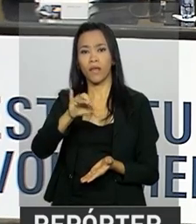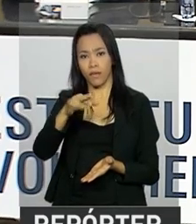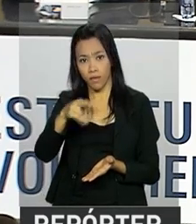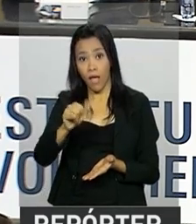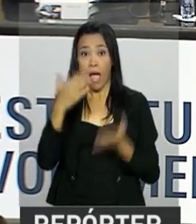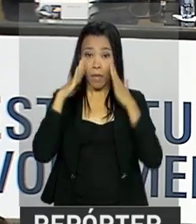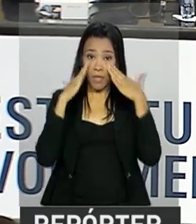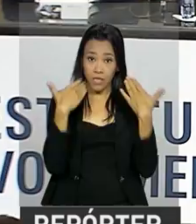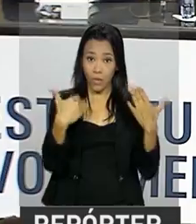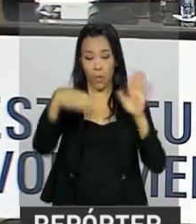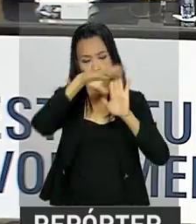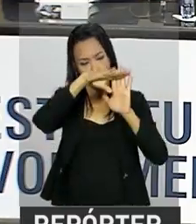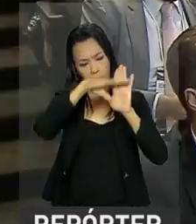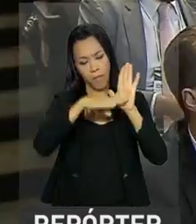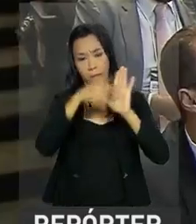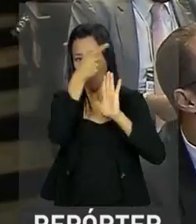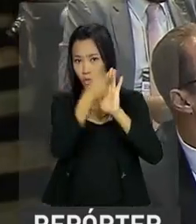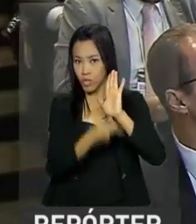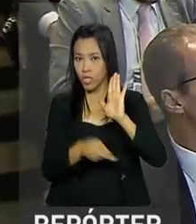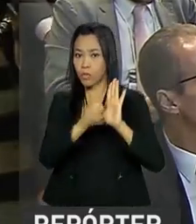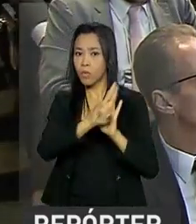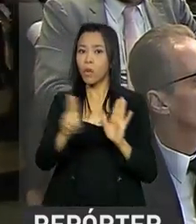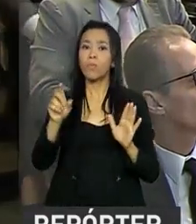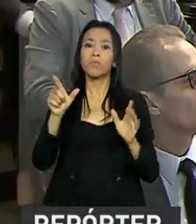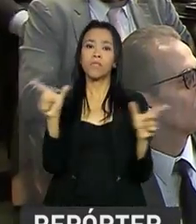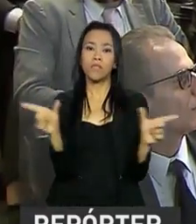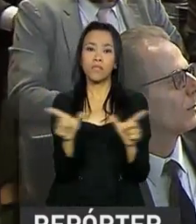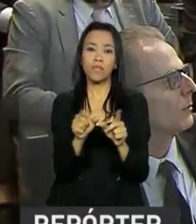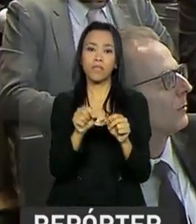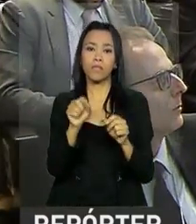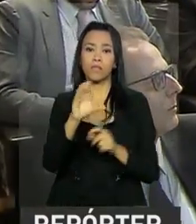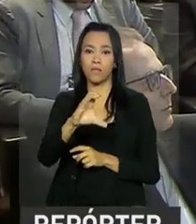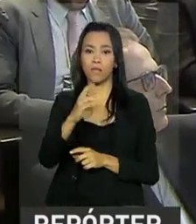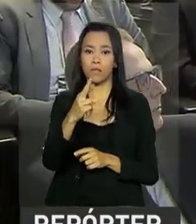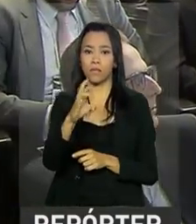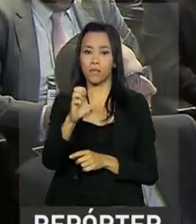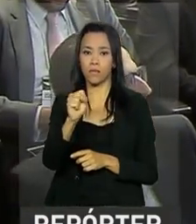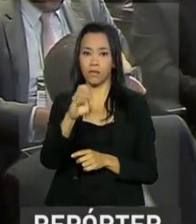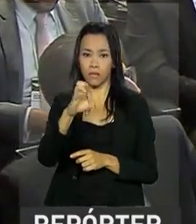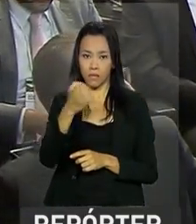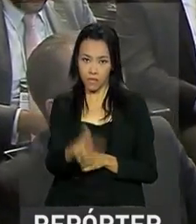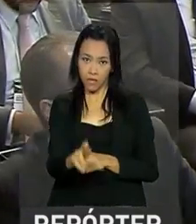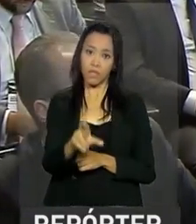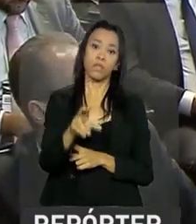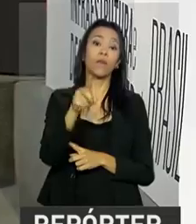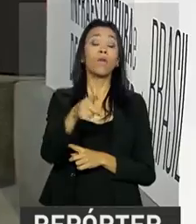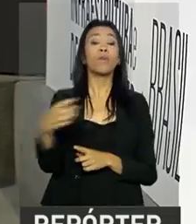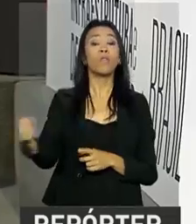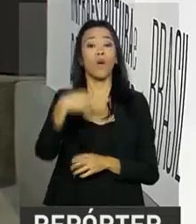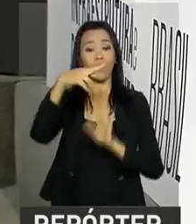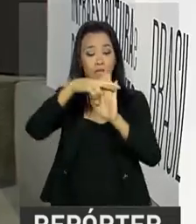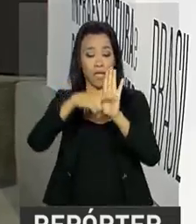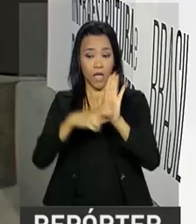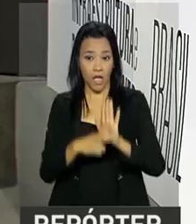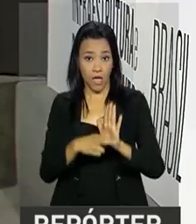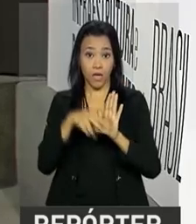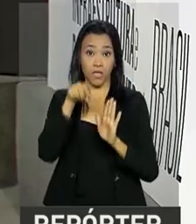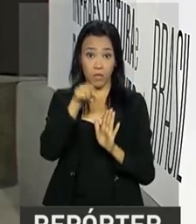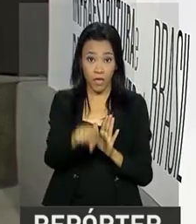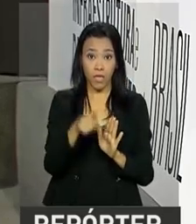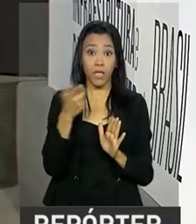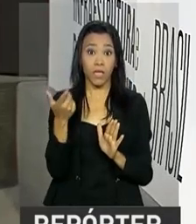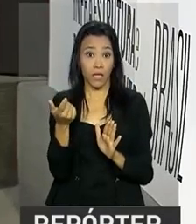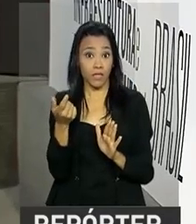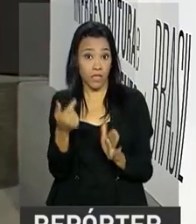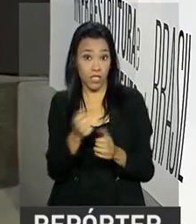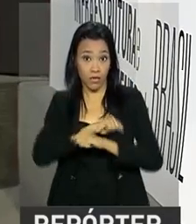aos empresários o projeto Crescer, anunciado pelo governo em setembro e que estabelece novas regras para tornar o processo de concessões